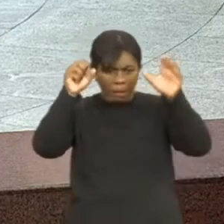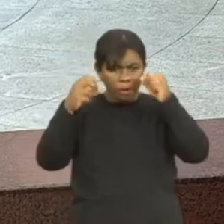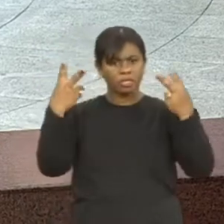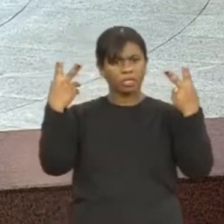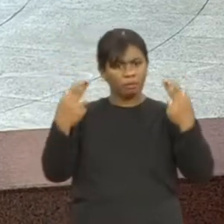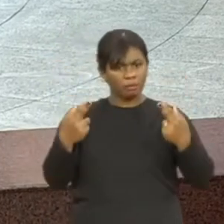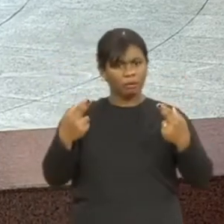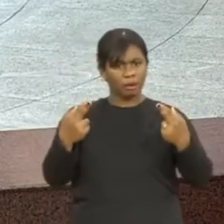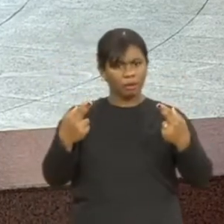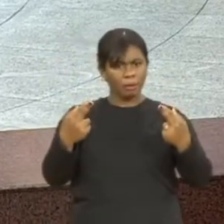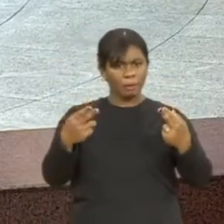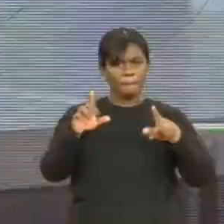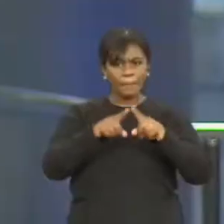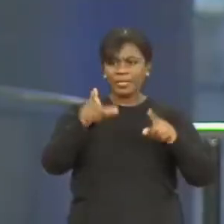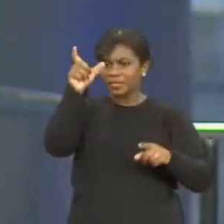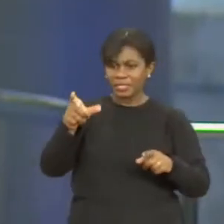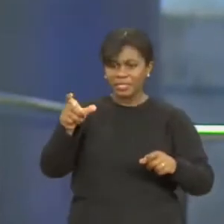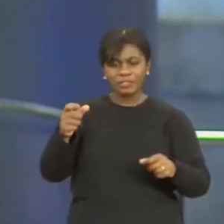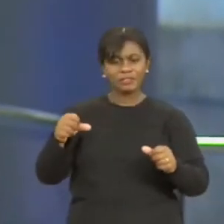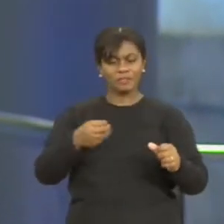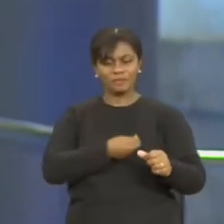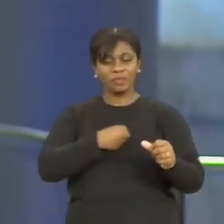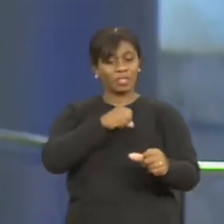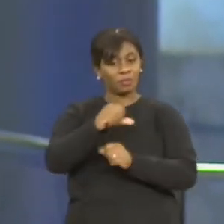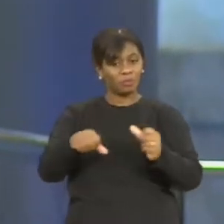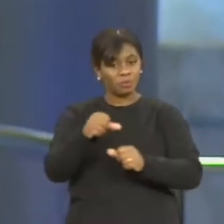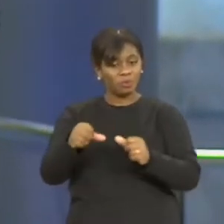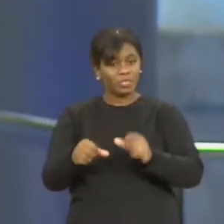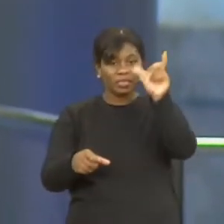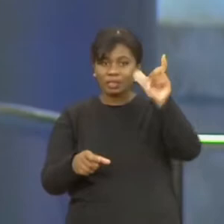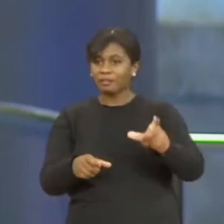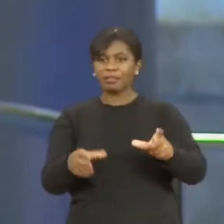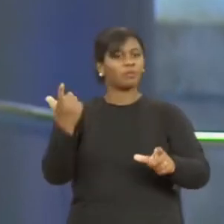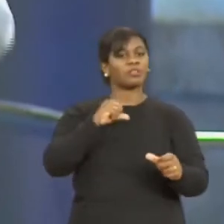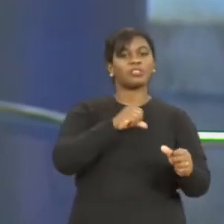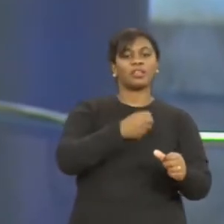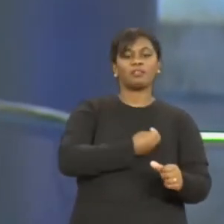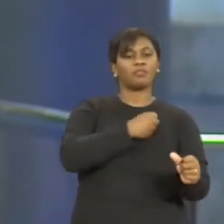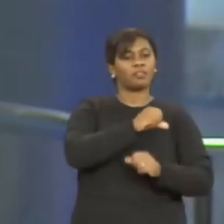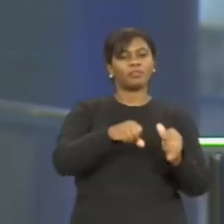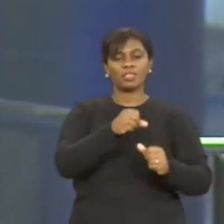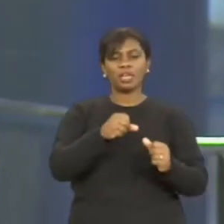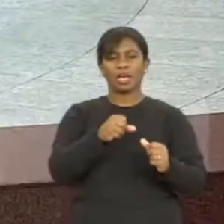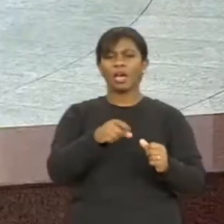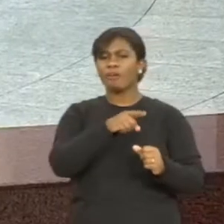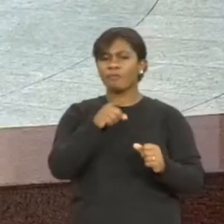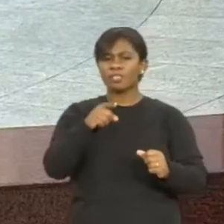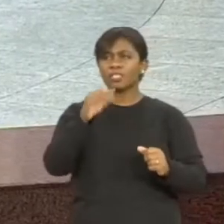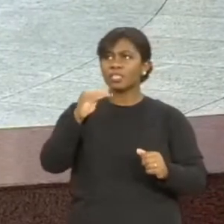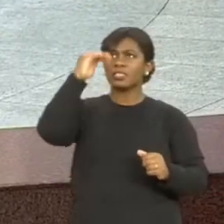mudam de vida e outros não? Quem está lá em cima está ouvindo a mesma palavra de quem está aqui embaixo. Quem está me assistindo está